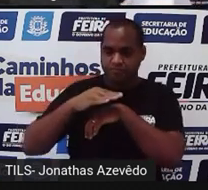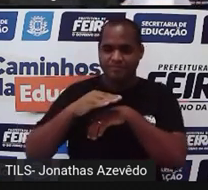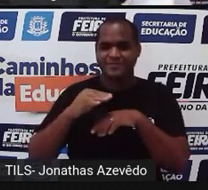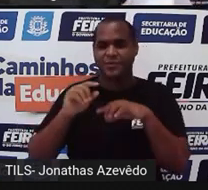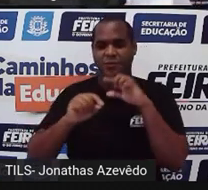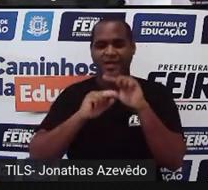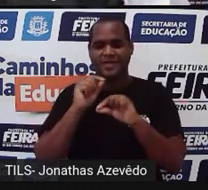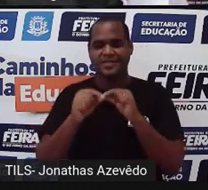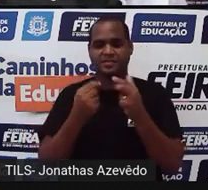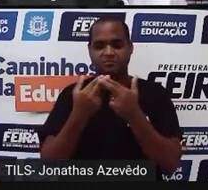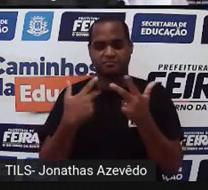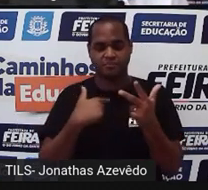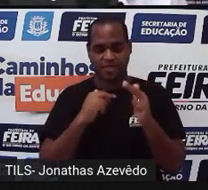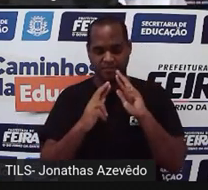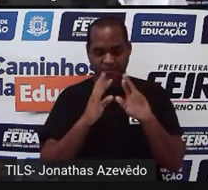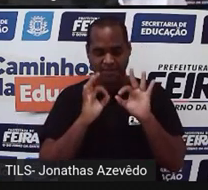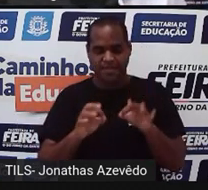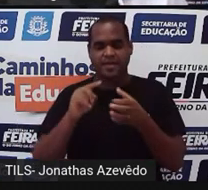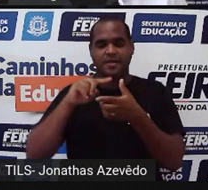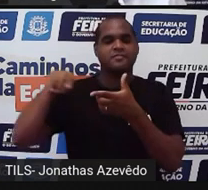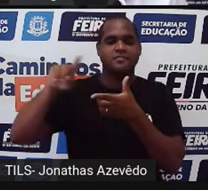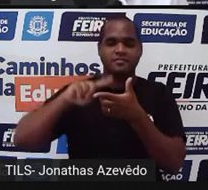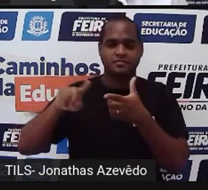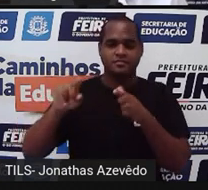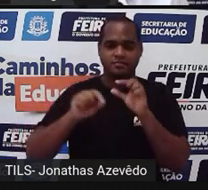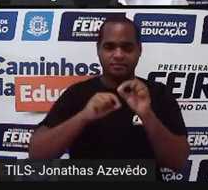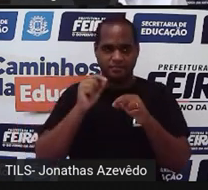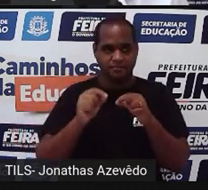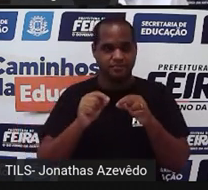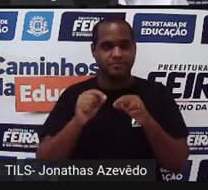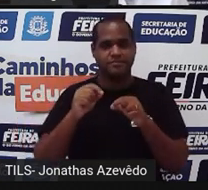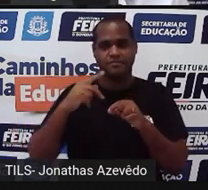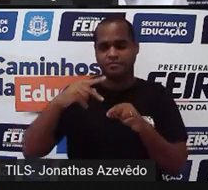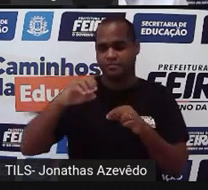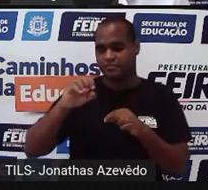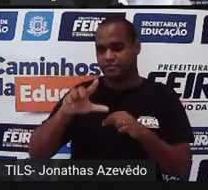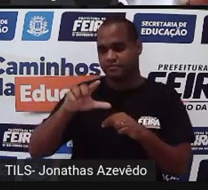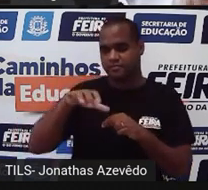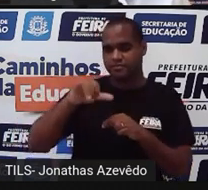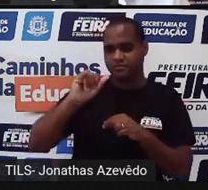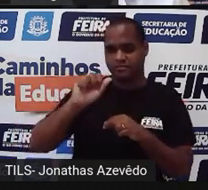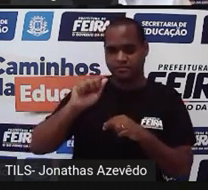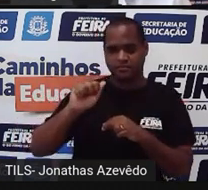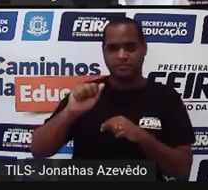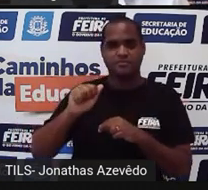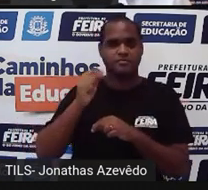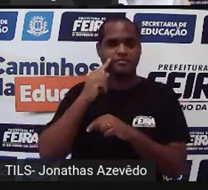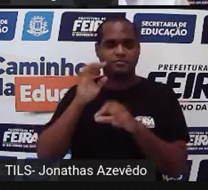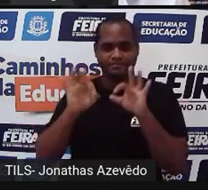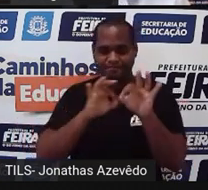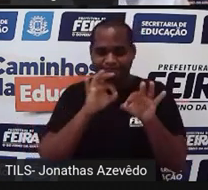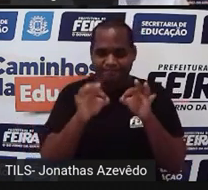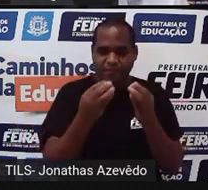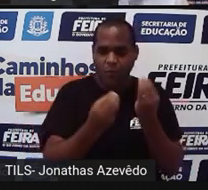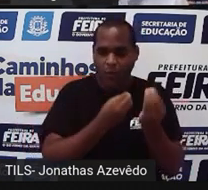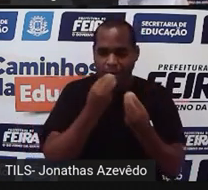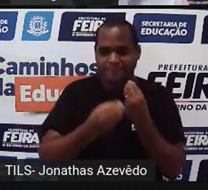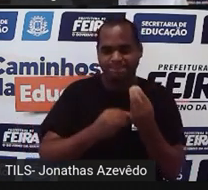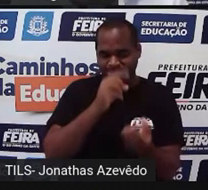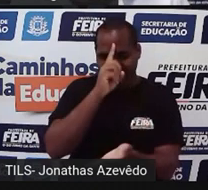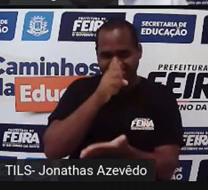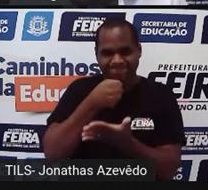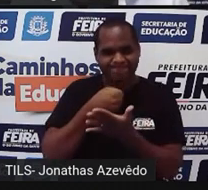próximo passo da resolução de problema sugerido por Pollier, que é a fase do plano de